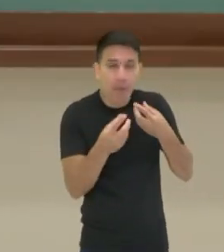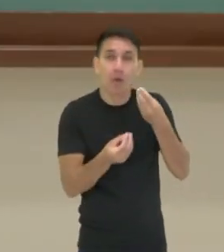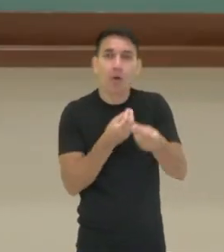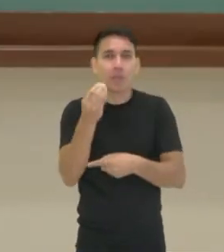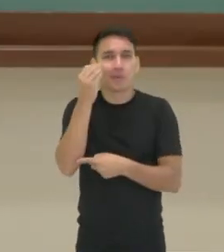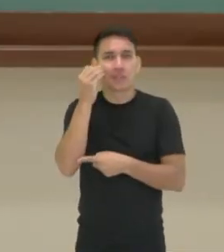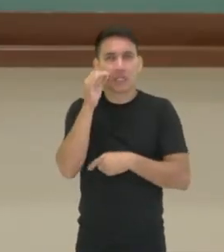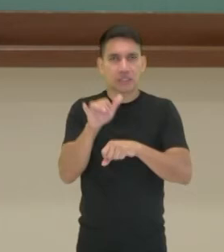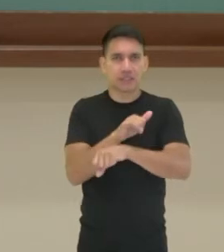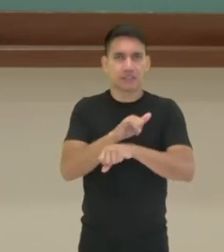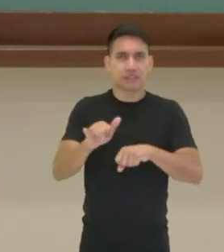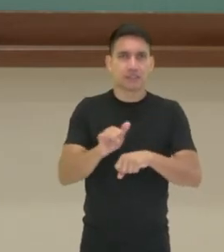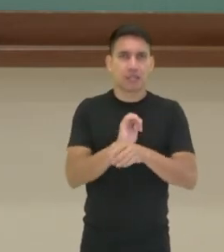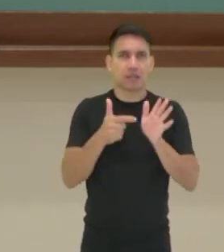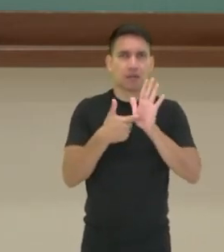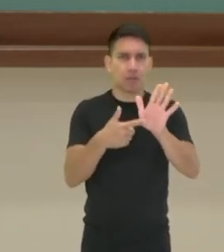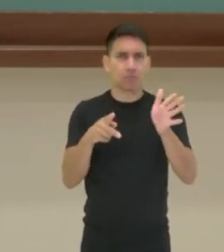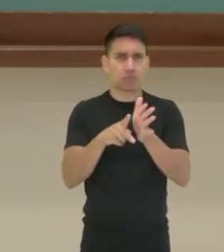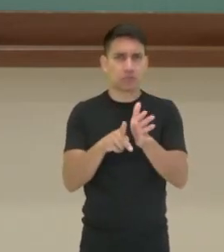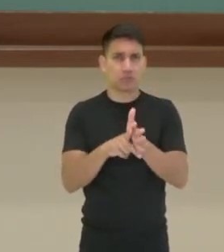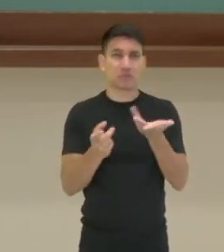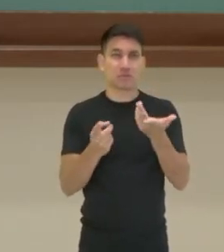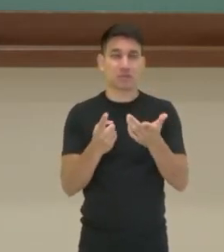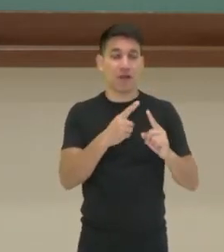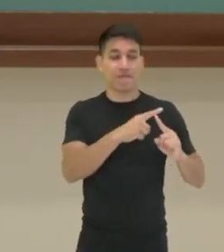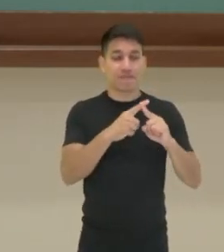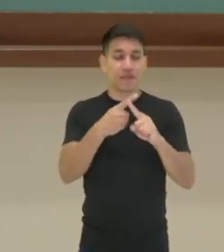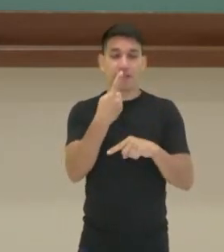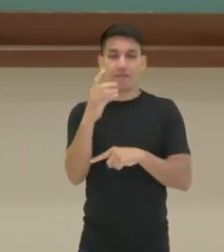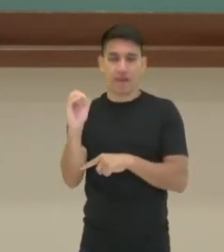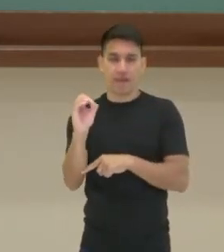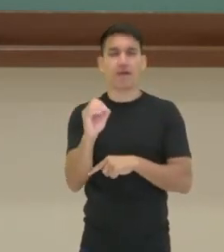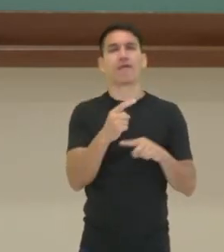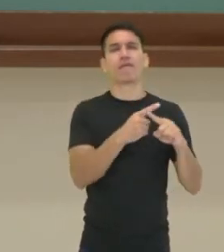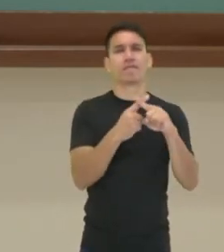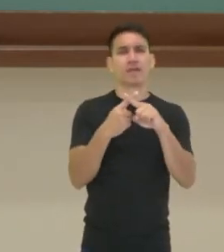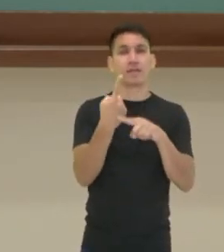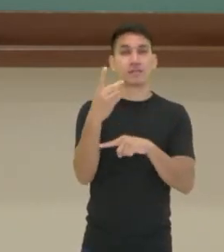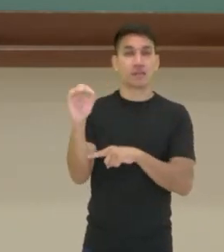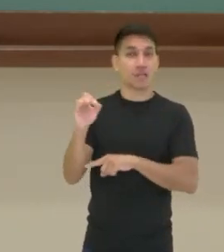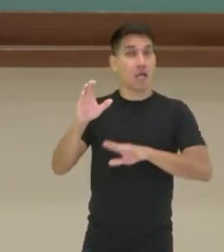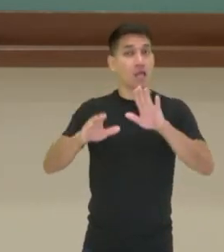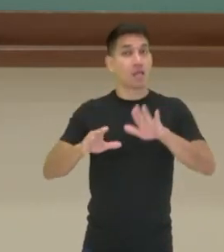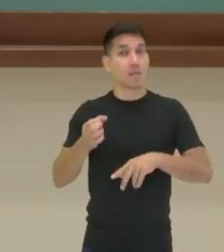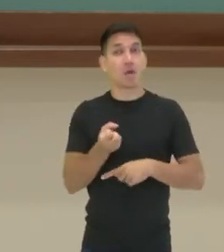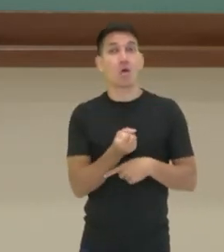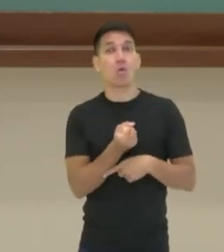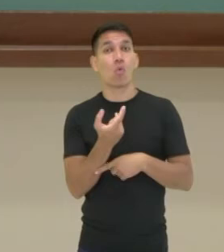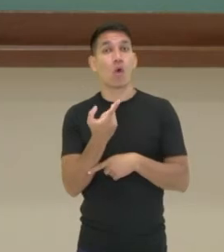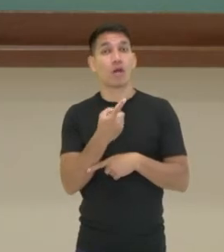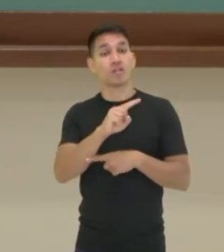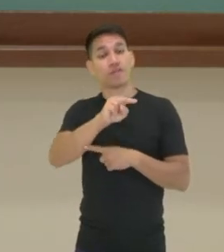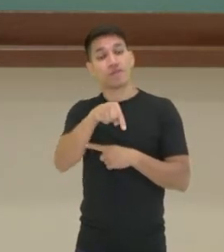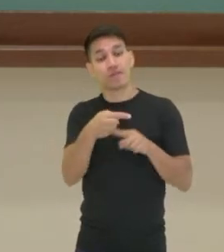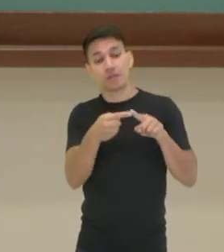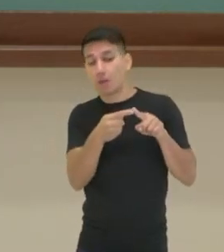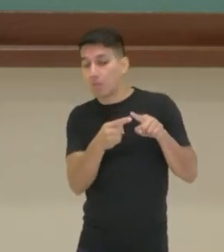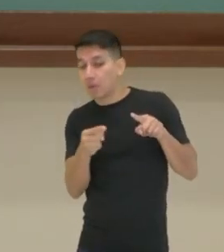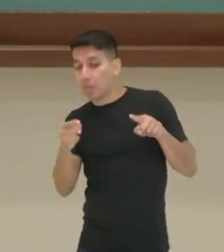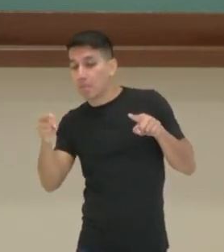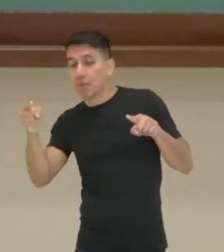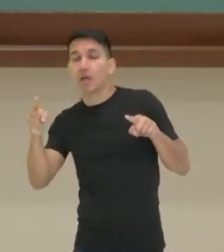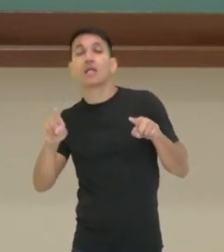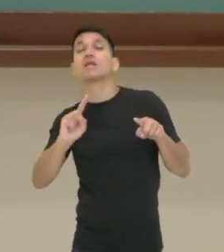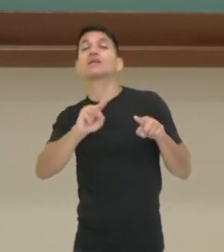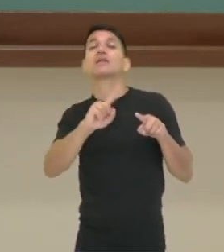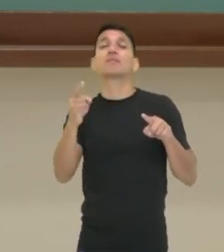aquela técnica lá, né, de multiplicar por 10, por 100, né? Dependendo da quantidade de vírgulas, quantidade de casinhas